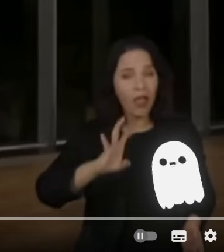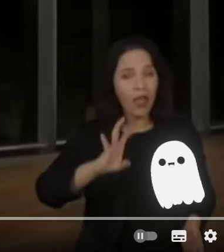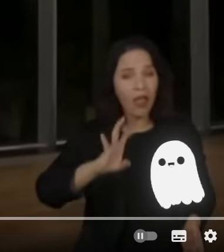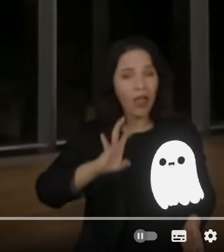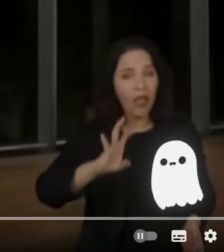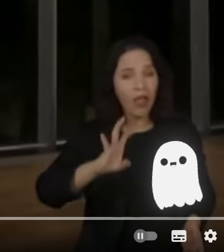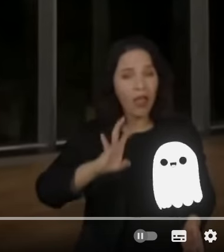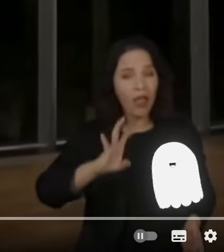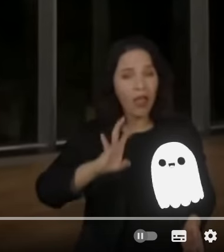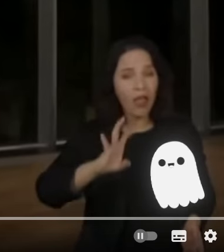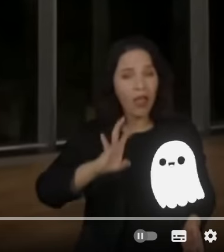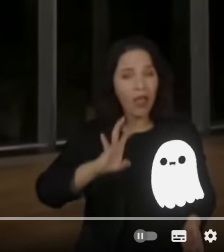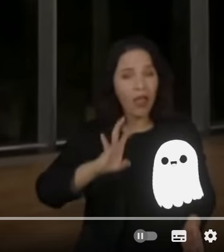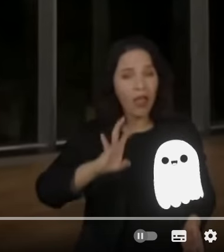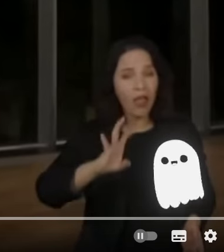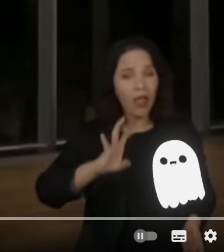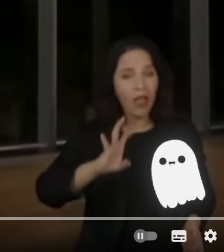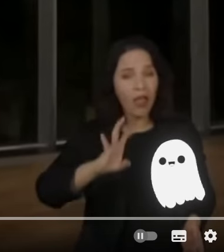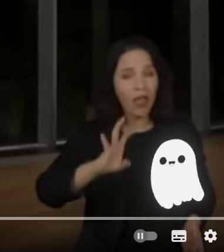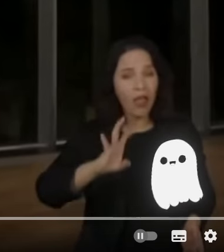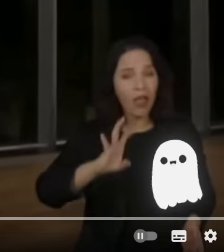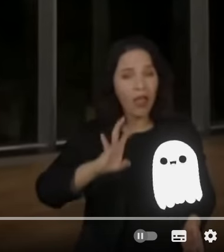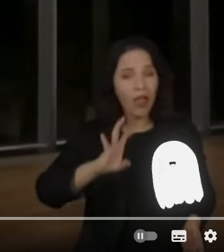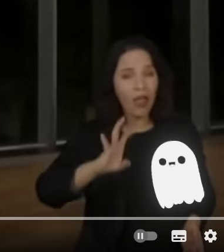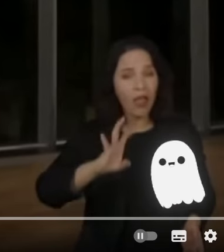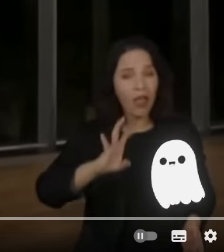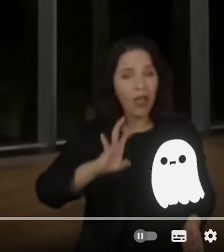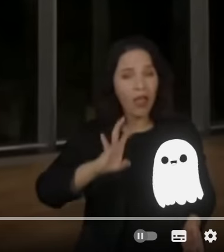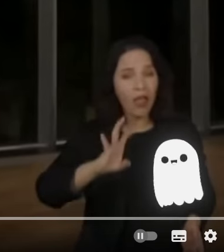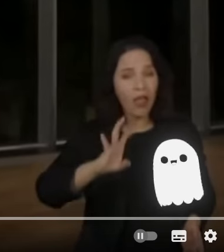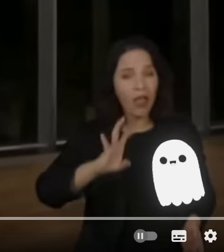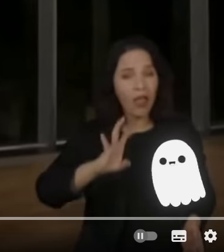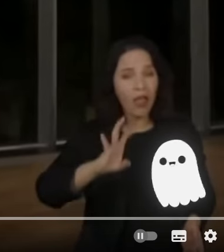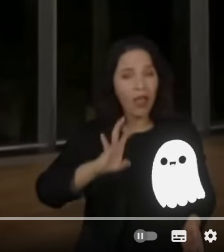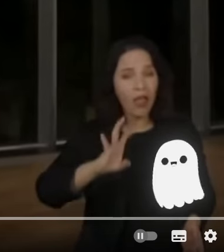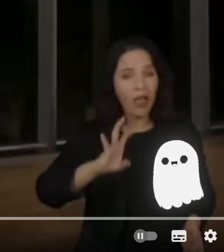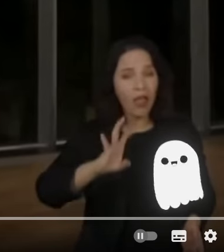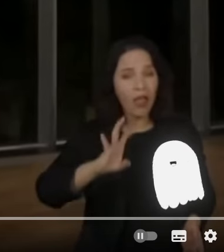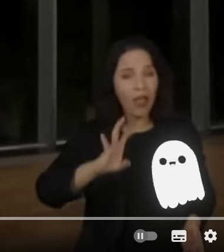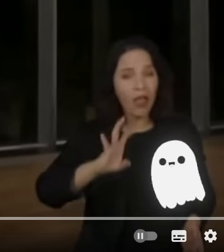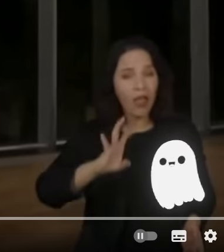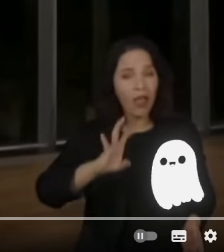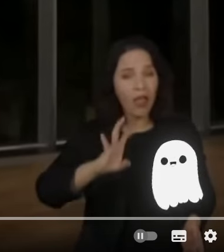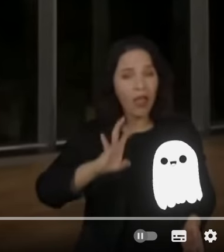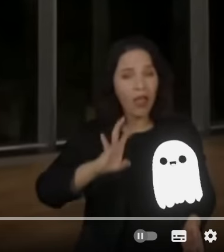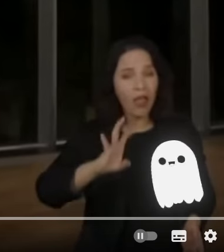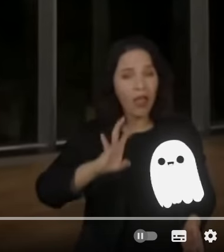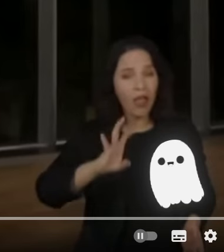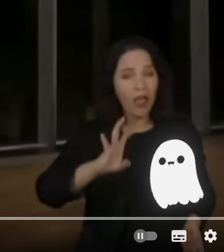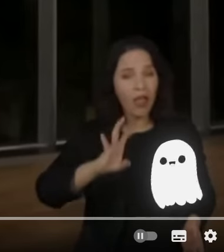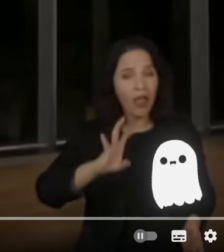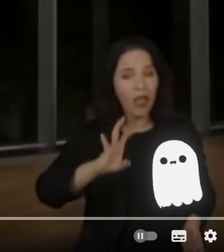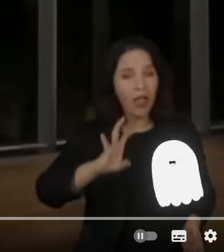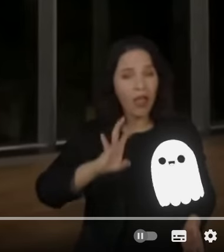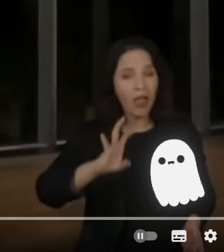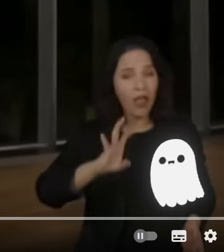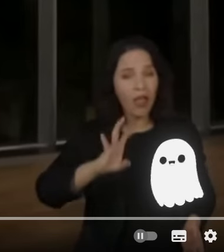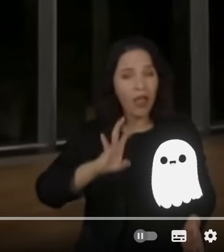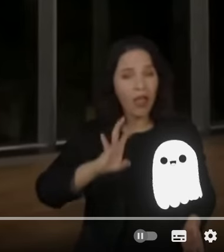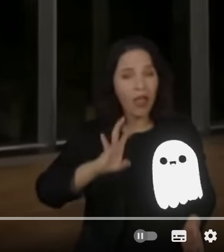Aquário, Lua em Aquário, Ascendente em Aquário, Marte em Aquário, Vênus em Aquário, Mercúrio em